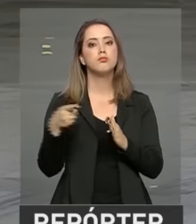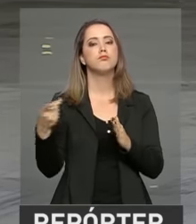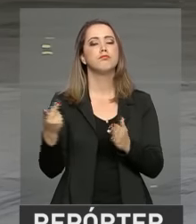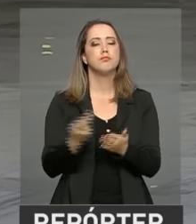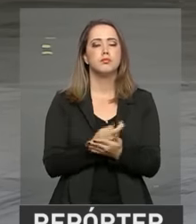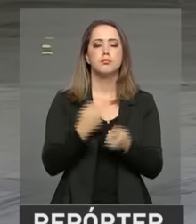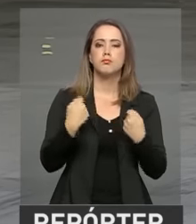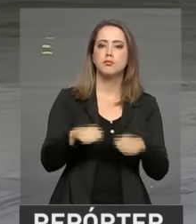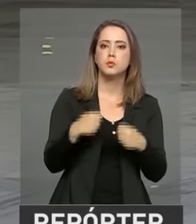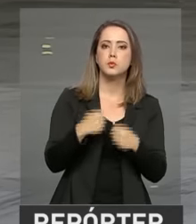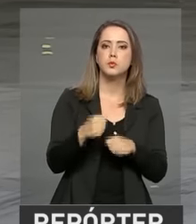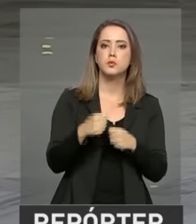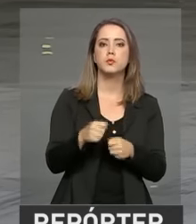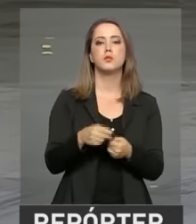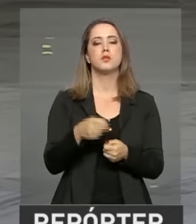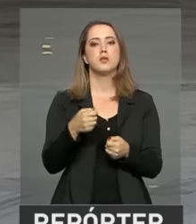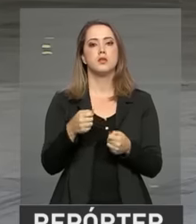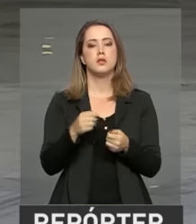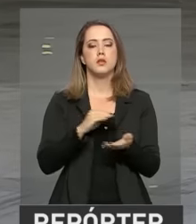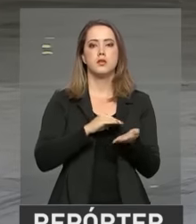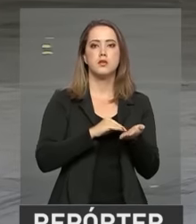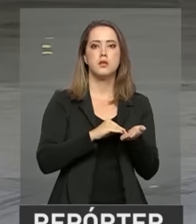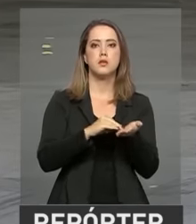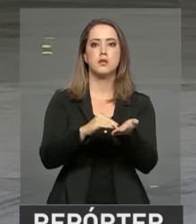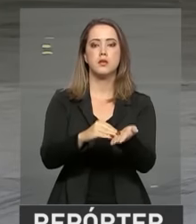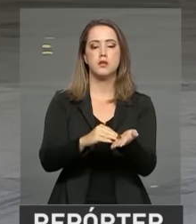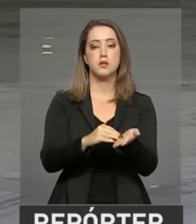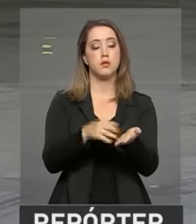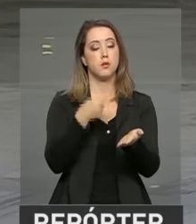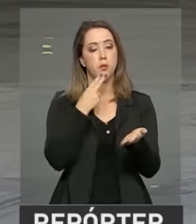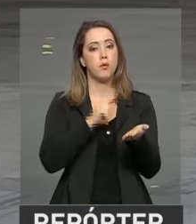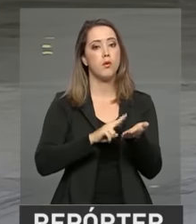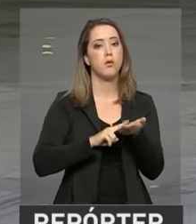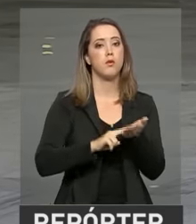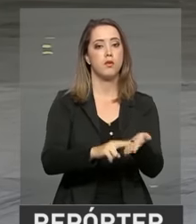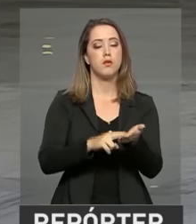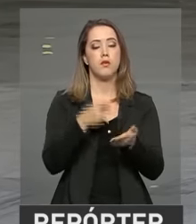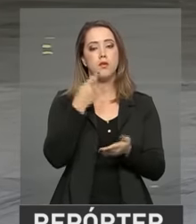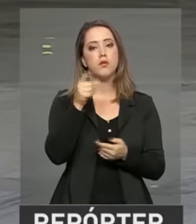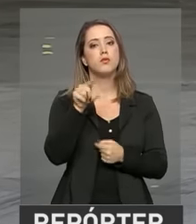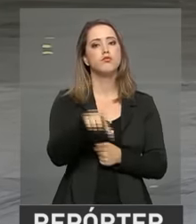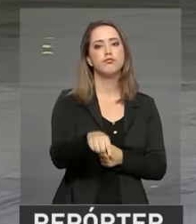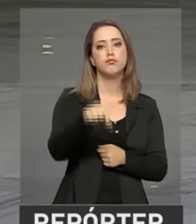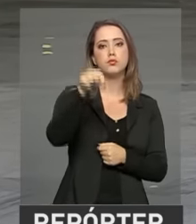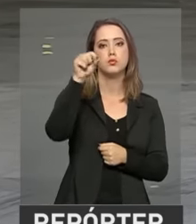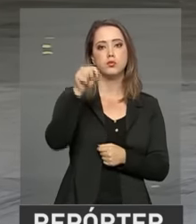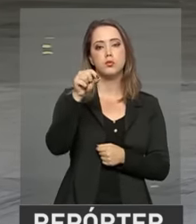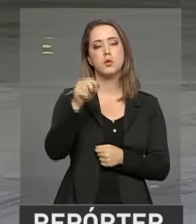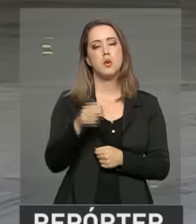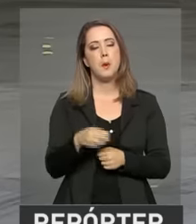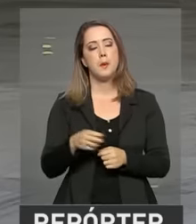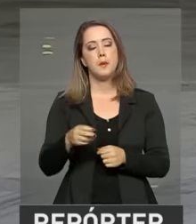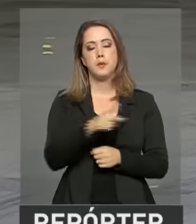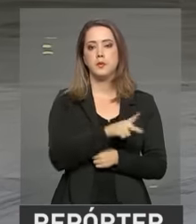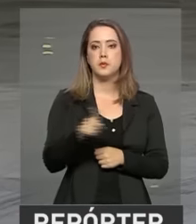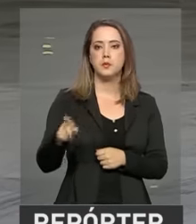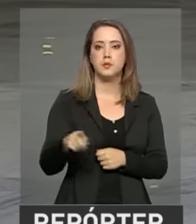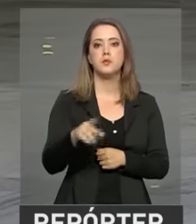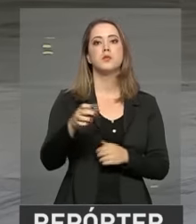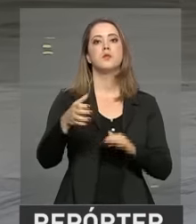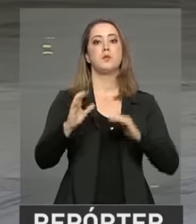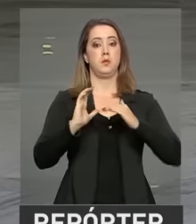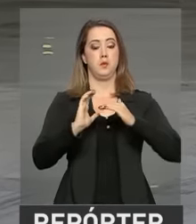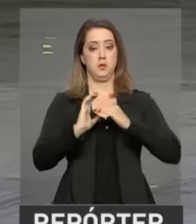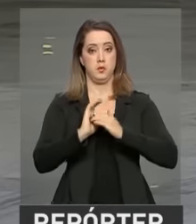Michel Temer precisa enviar um comunicado informando da indicação para o presidente do senado Renan Calheiro o que